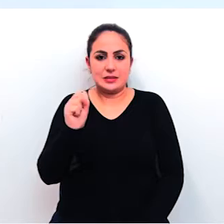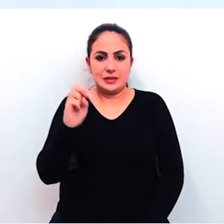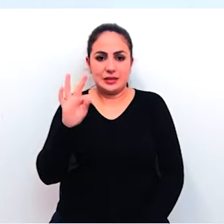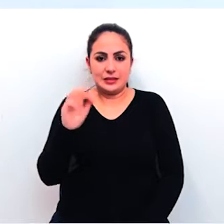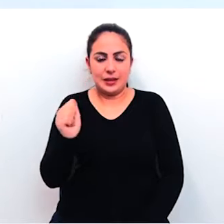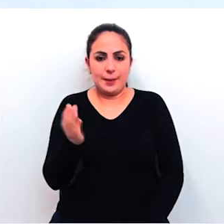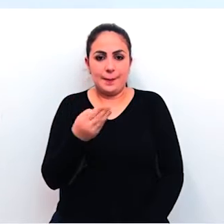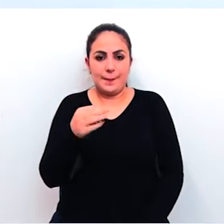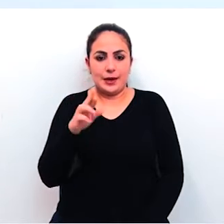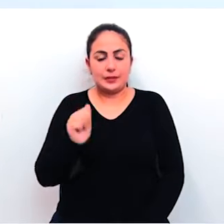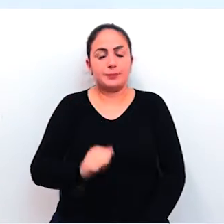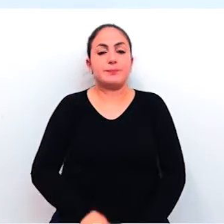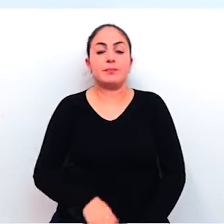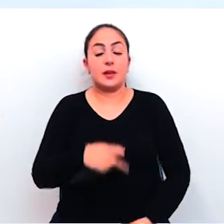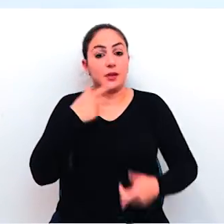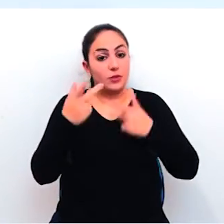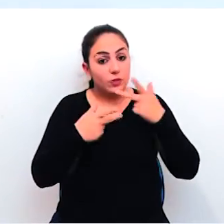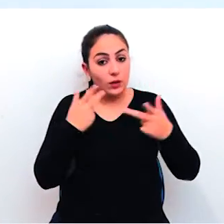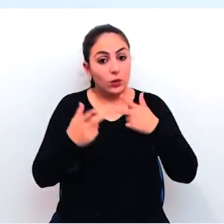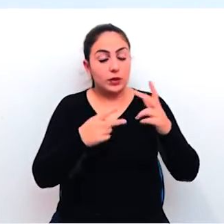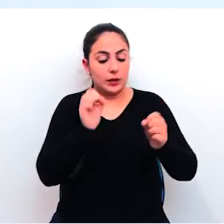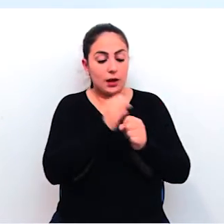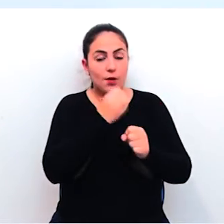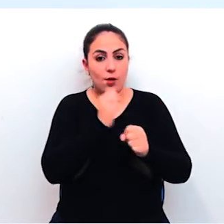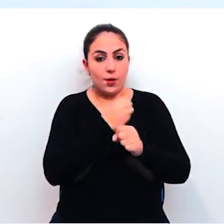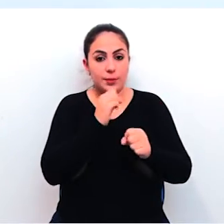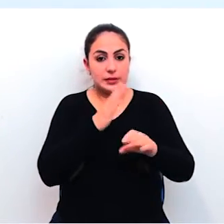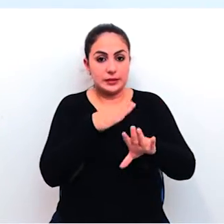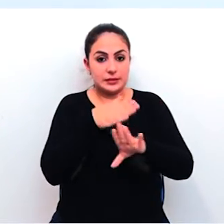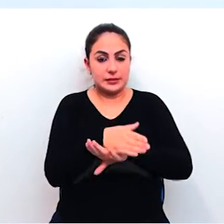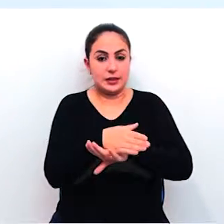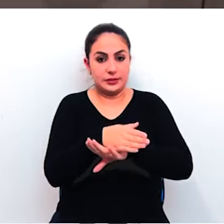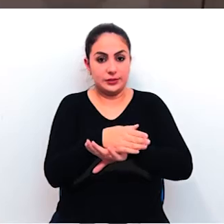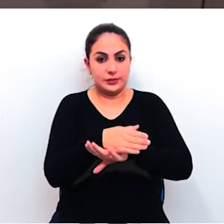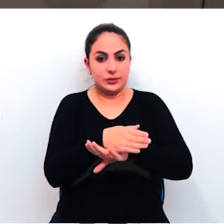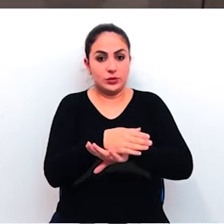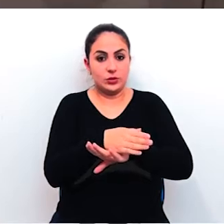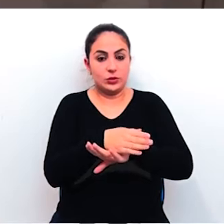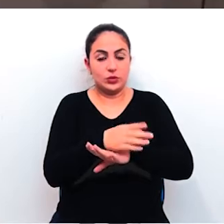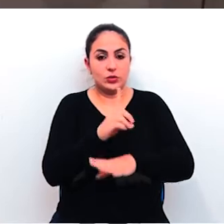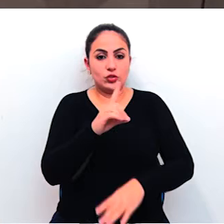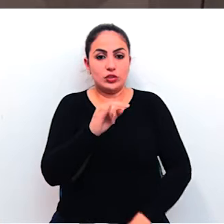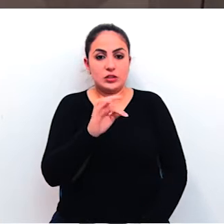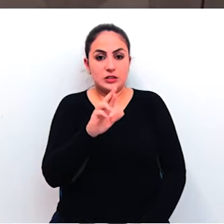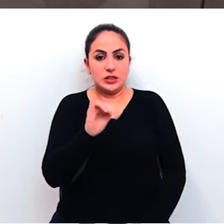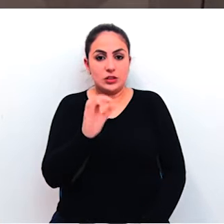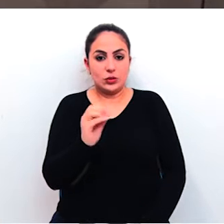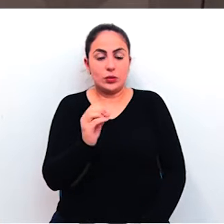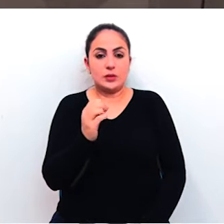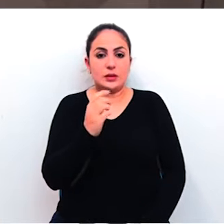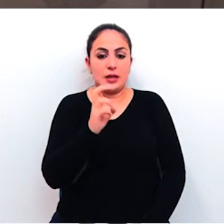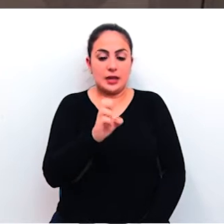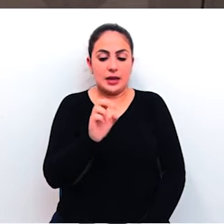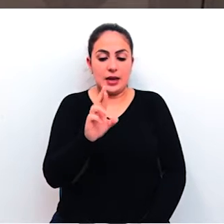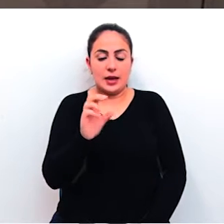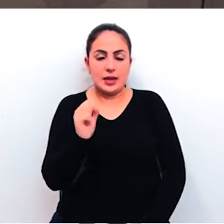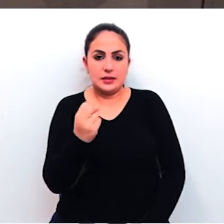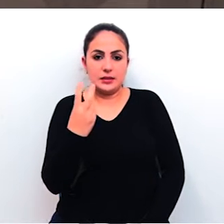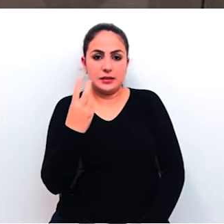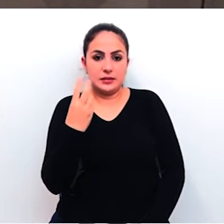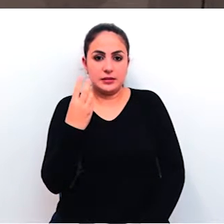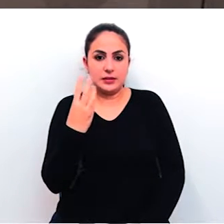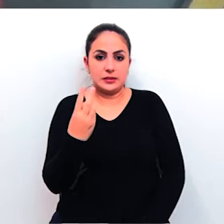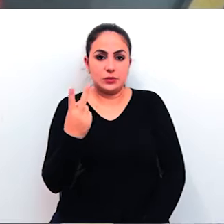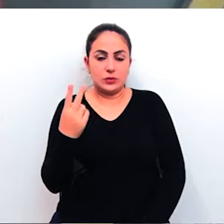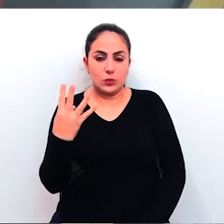afirmou que a obra de acesso ao distrito industrial paulo gostar tanto da rs-324 também merece destaque